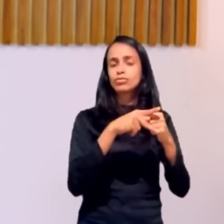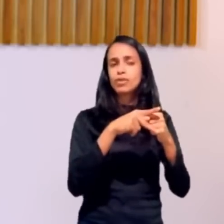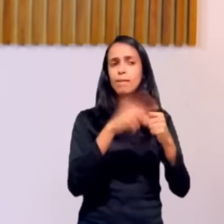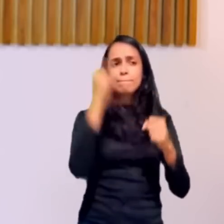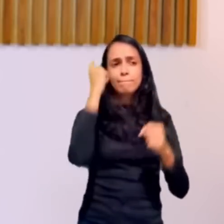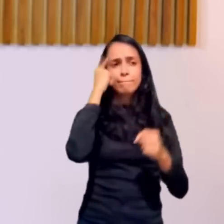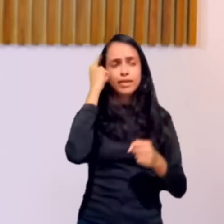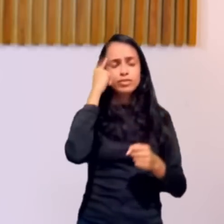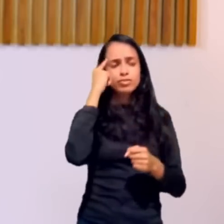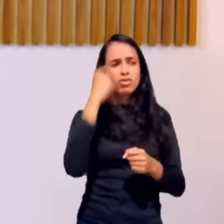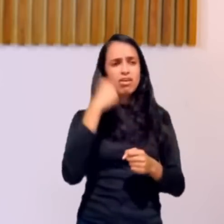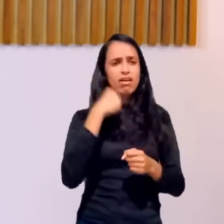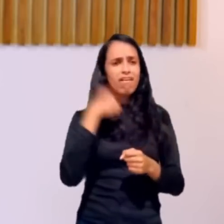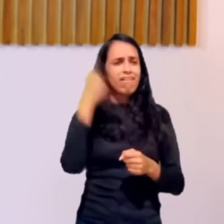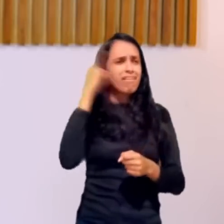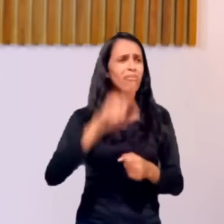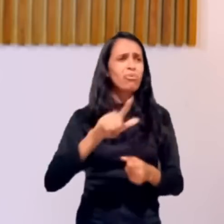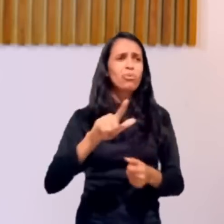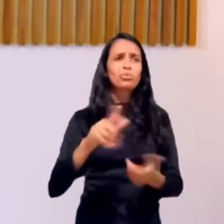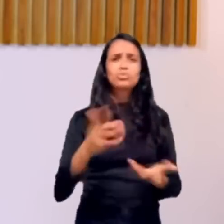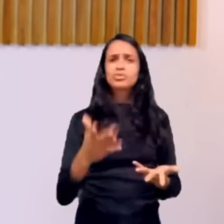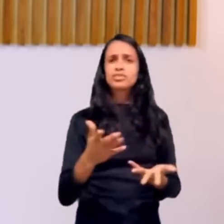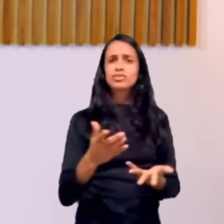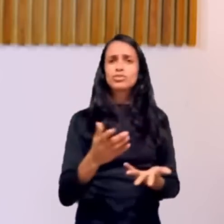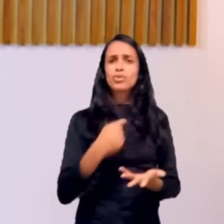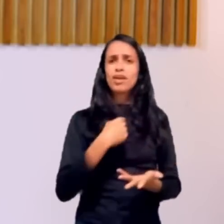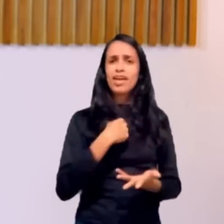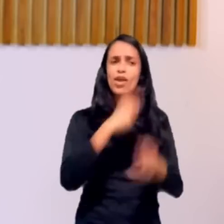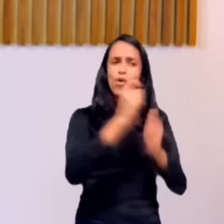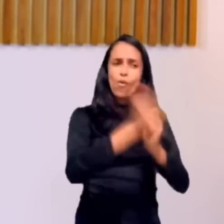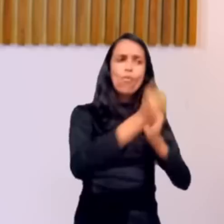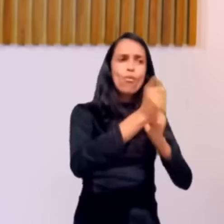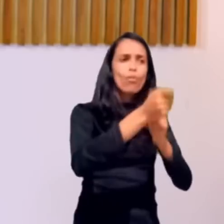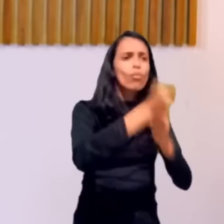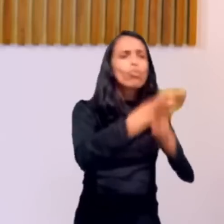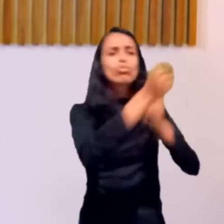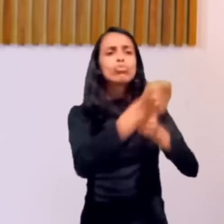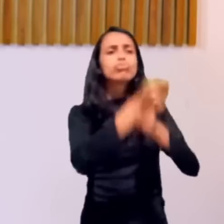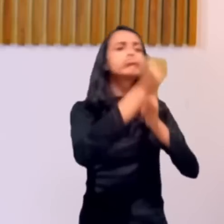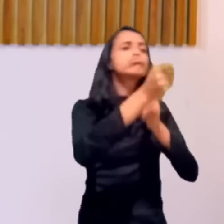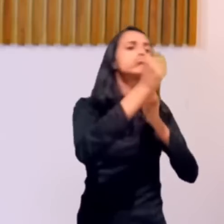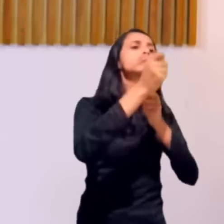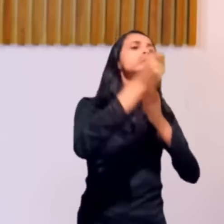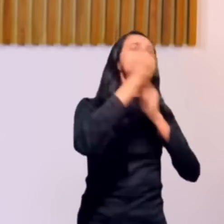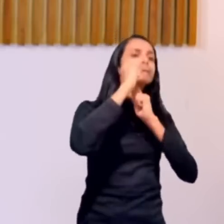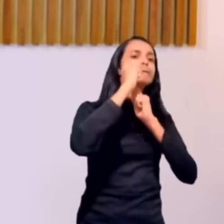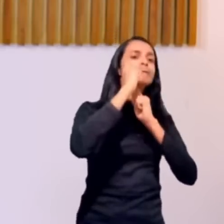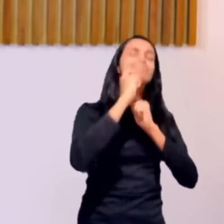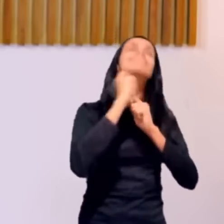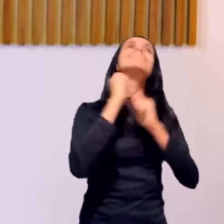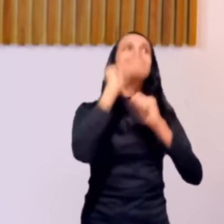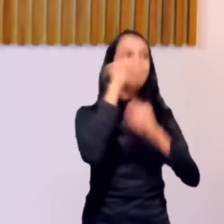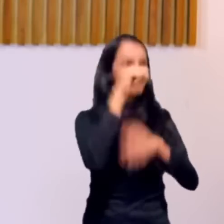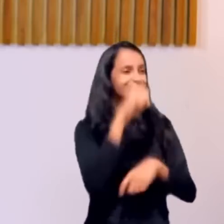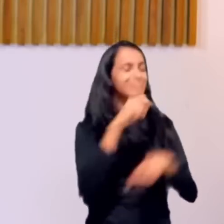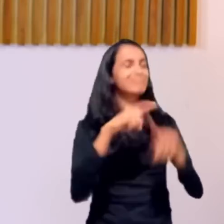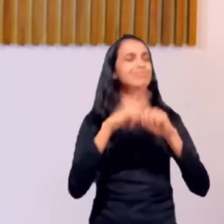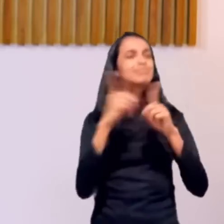fosse pescar, ele entendia muito bem sobre isso. Mas não foi para pescar que ele